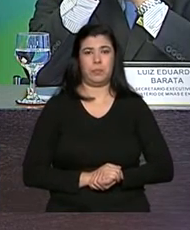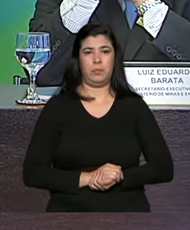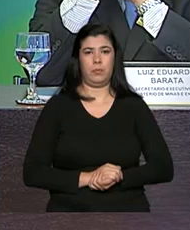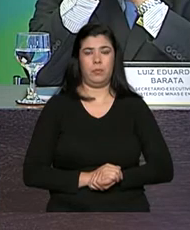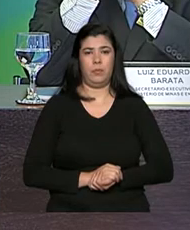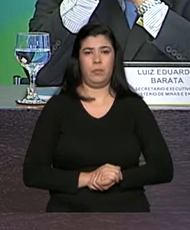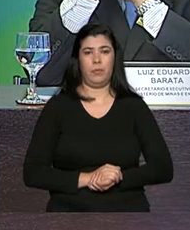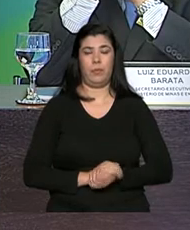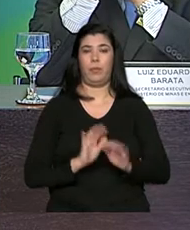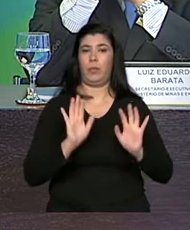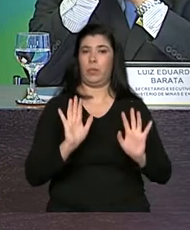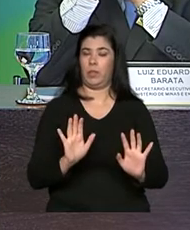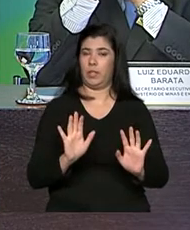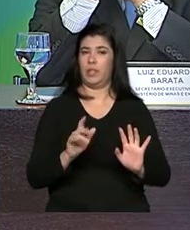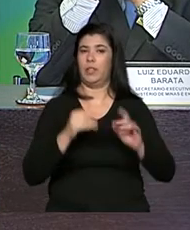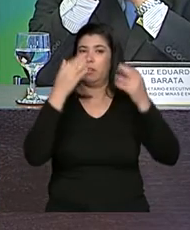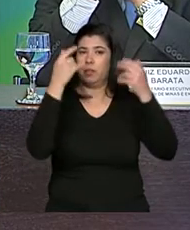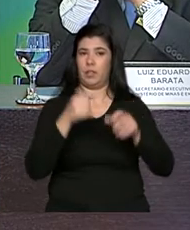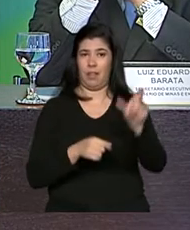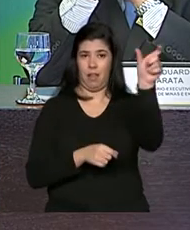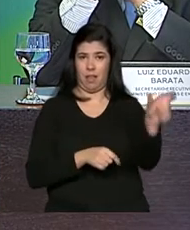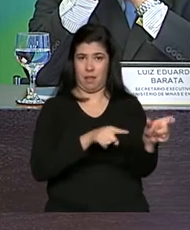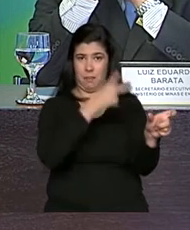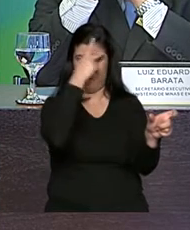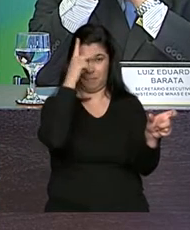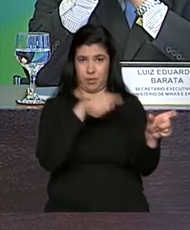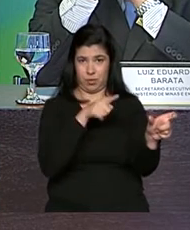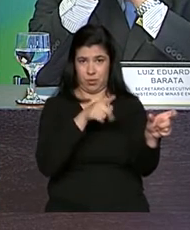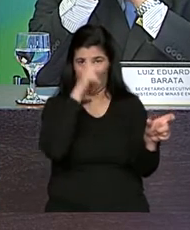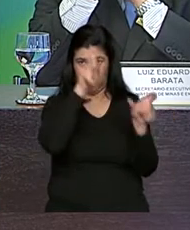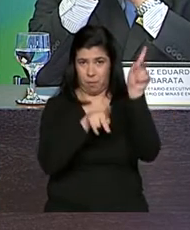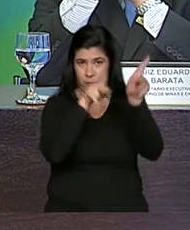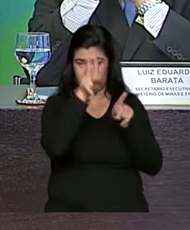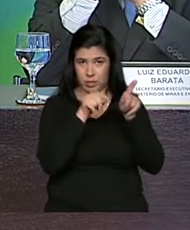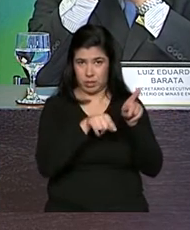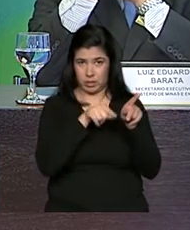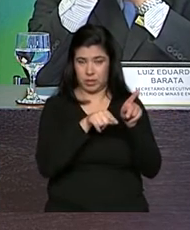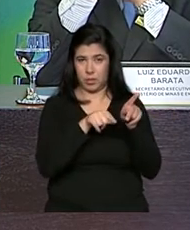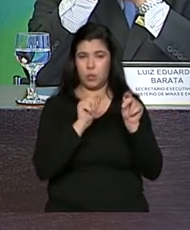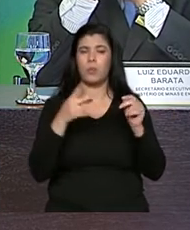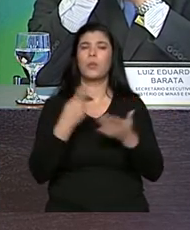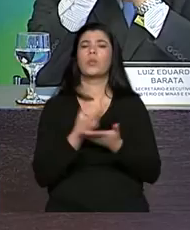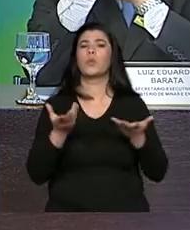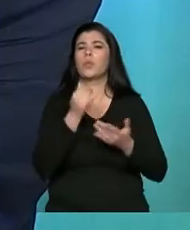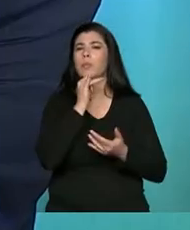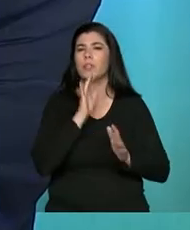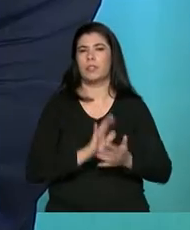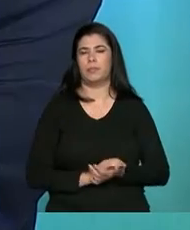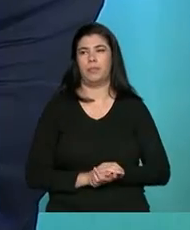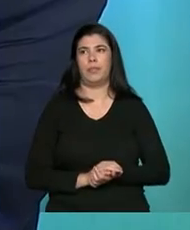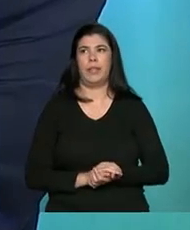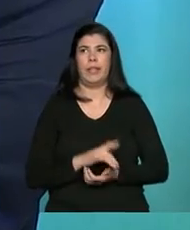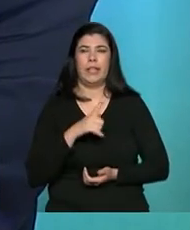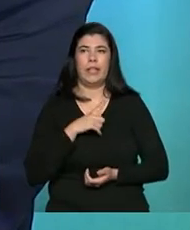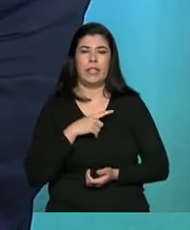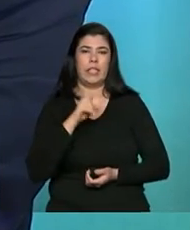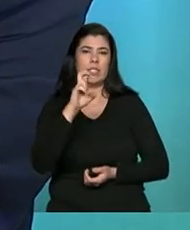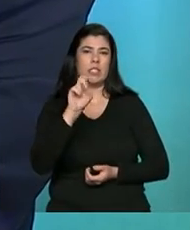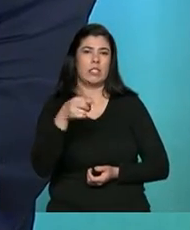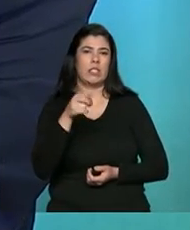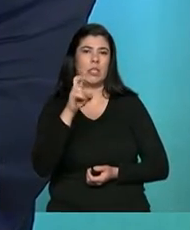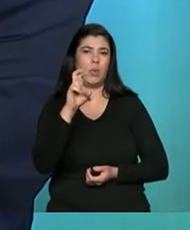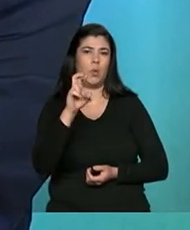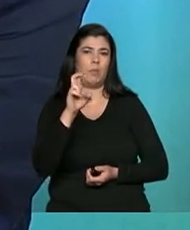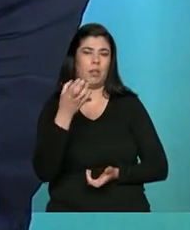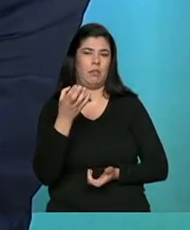no procon o consumidor que pode acontecer o seguinte votação exemplo hoje é de 5 e meio ela pode reduzir